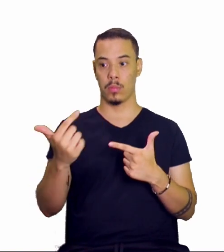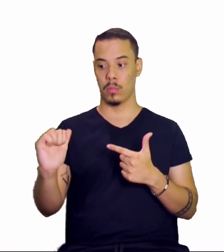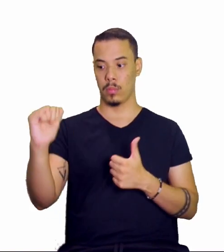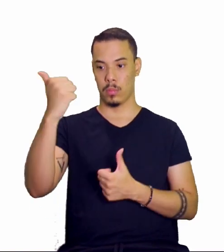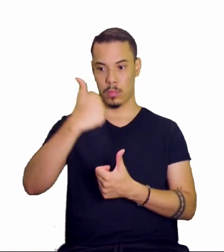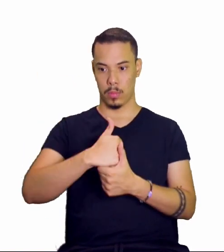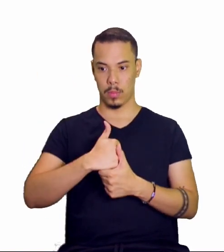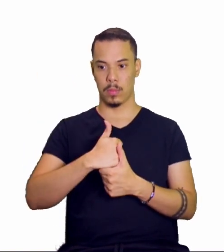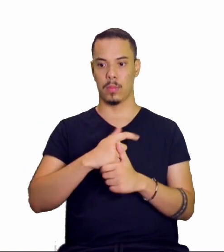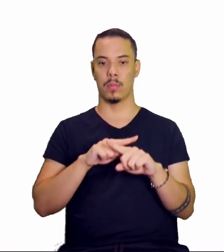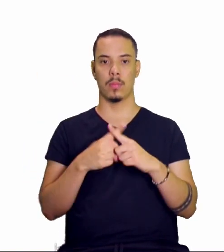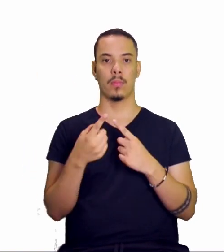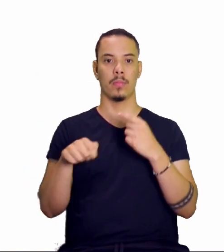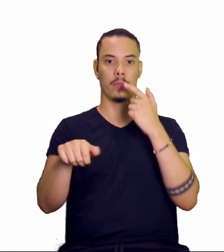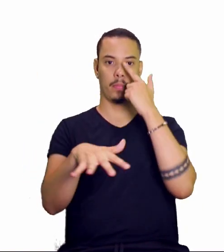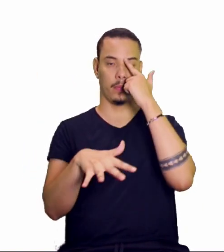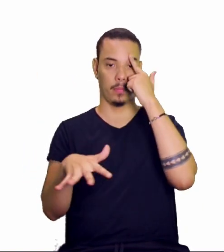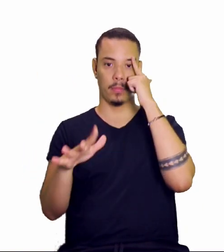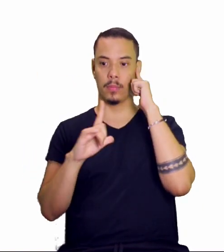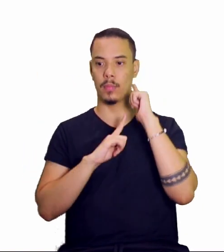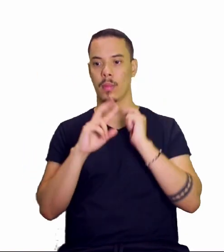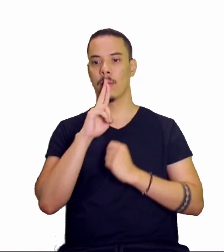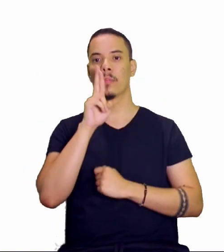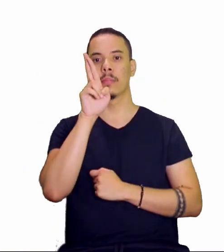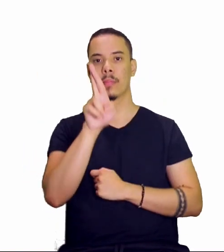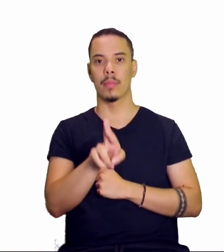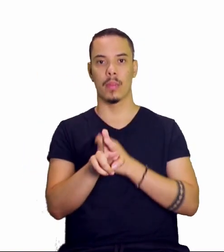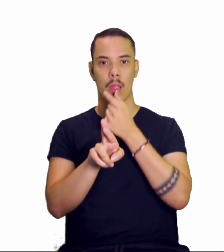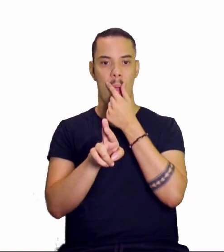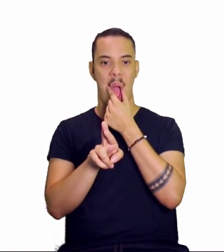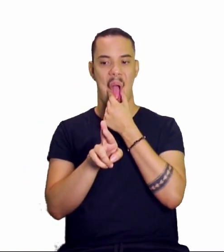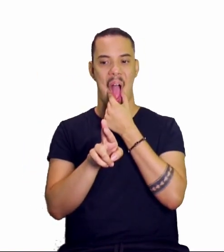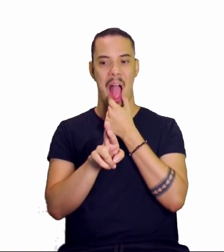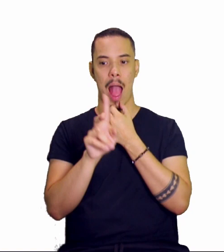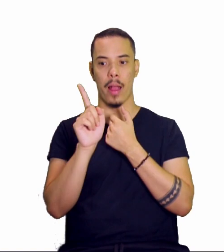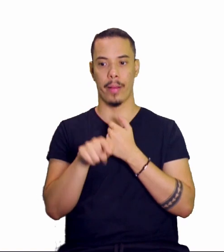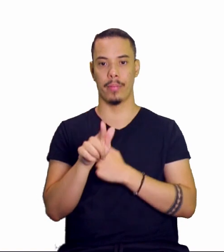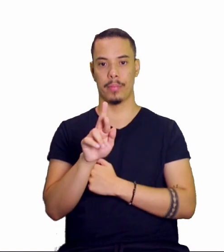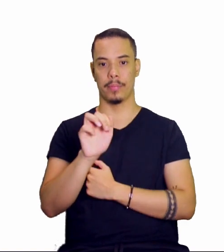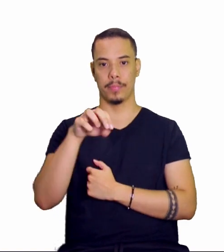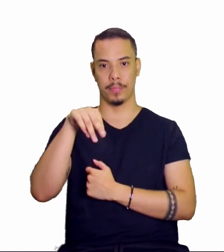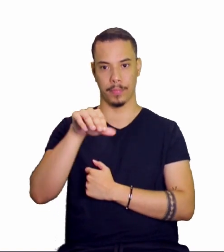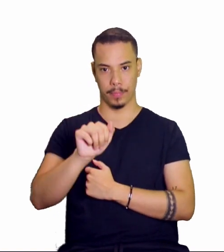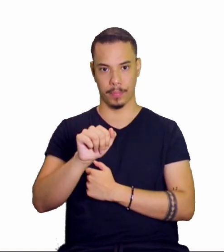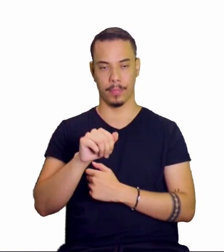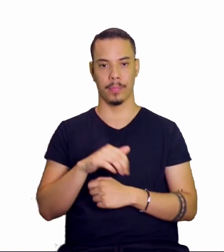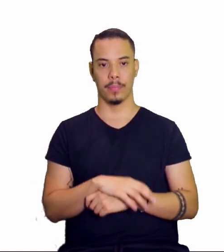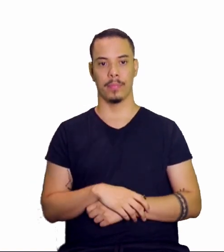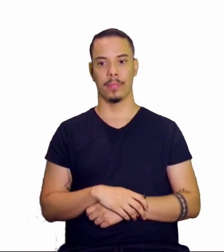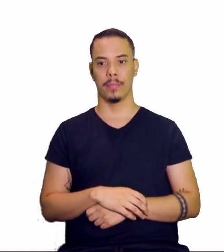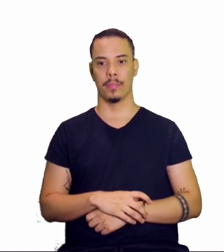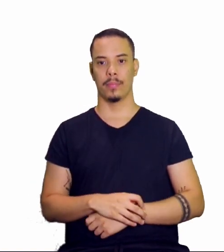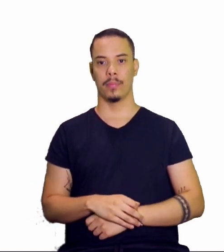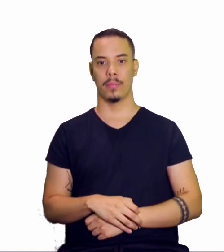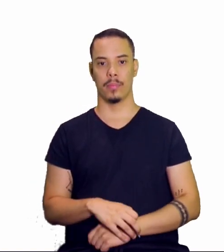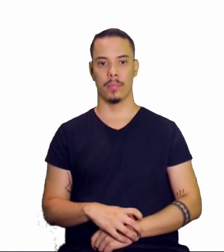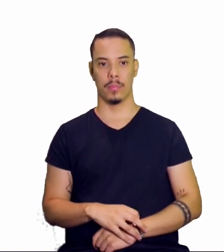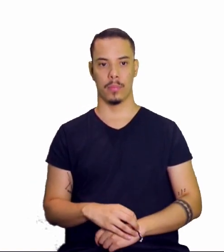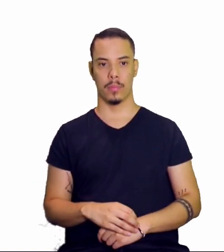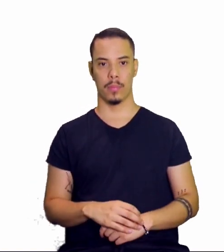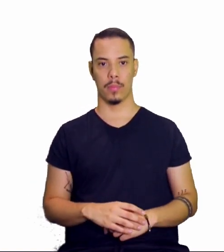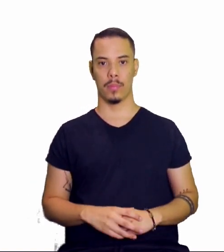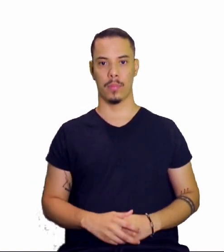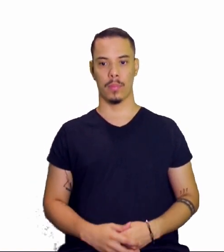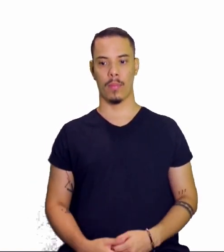Mas para aquela situação. Mas a referência de medida de massa é o grama. Em química já viram isso, né? É